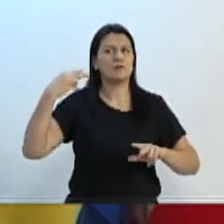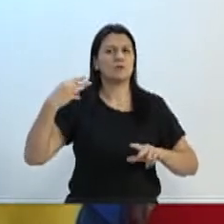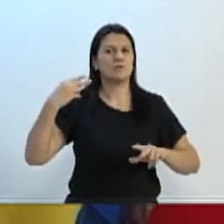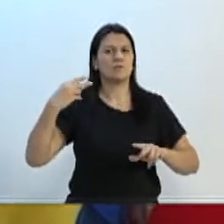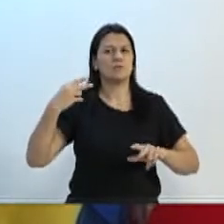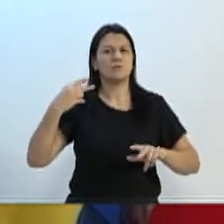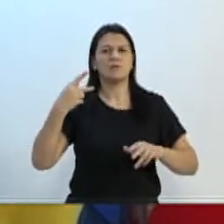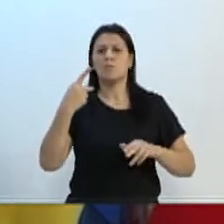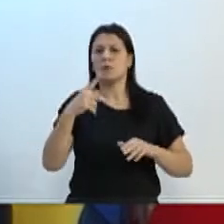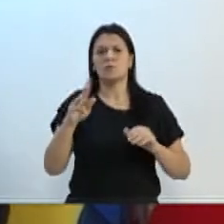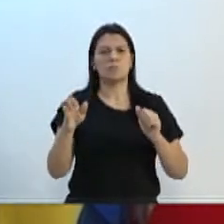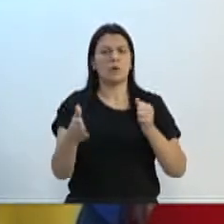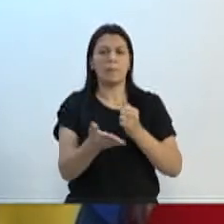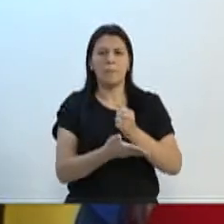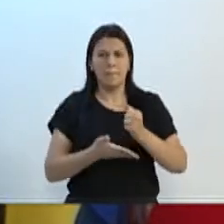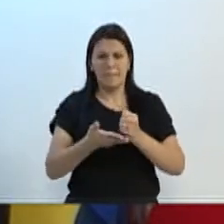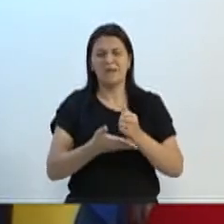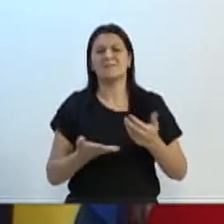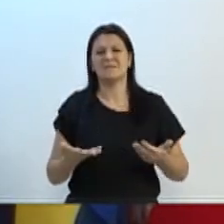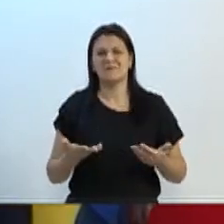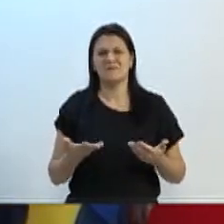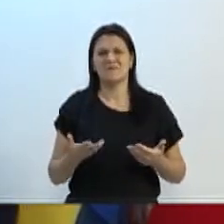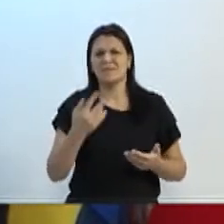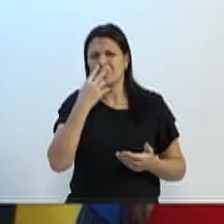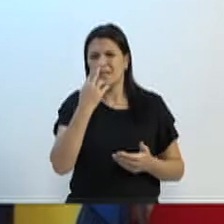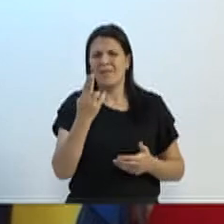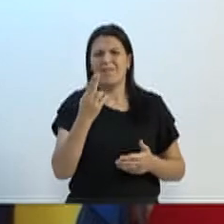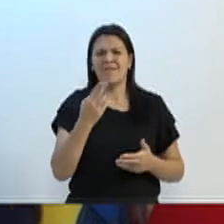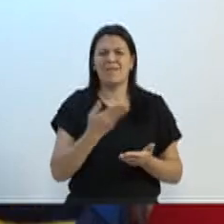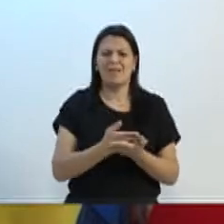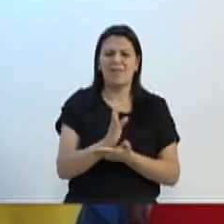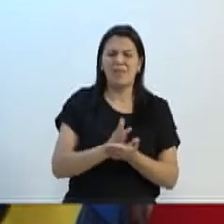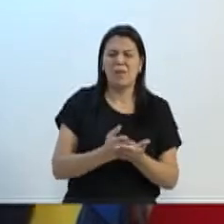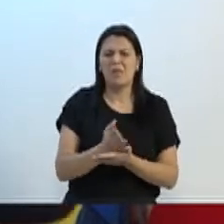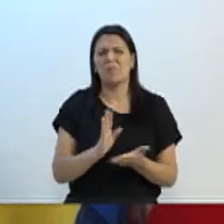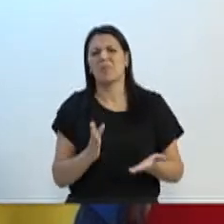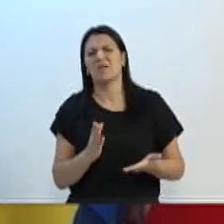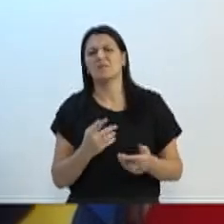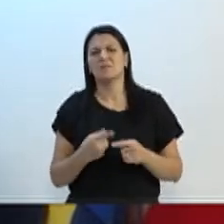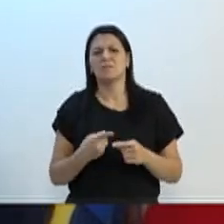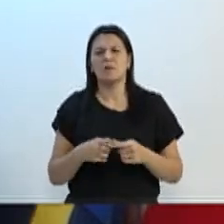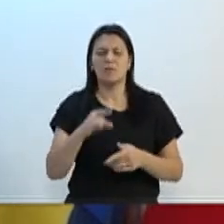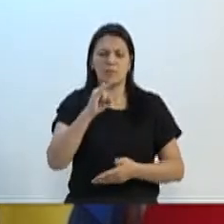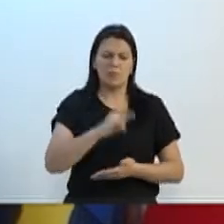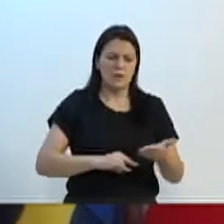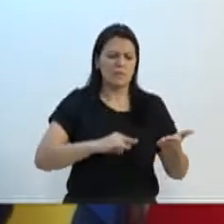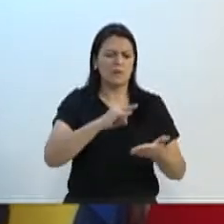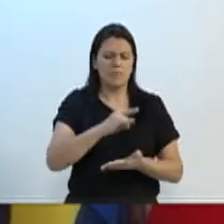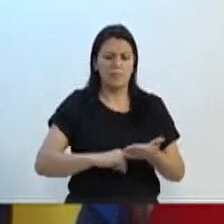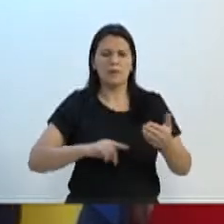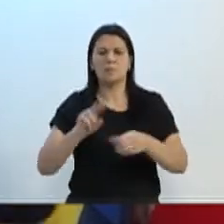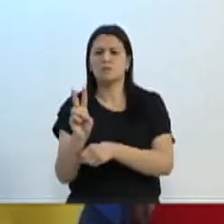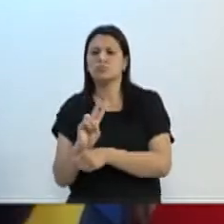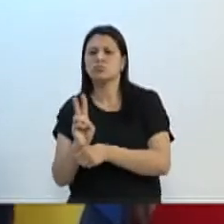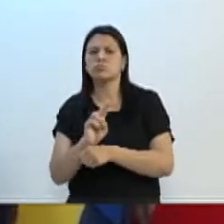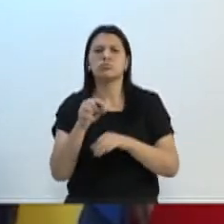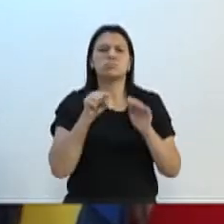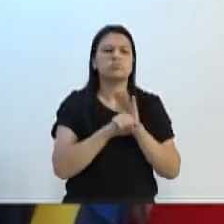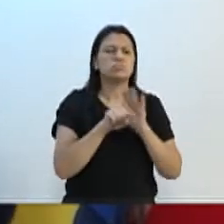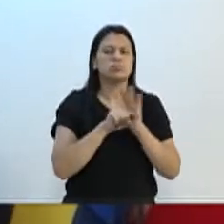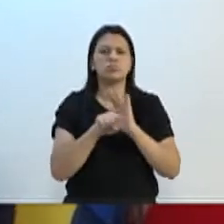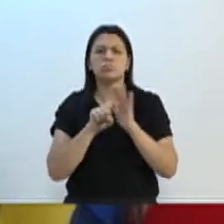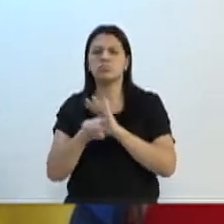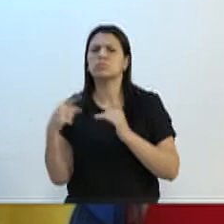não fazem parte do governo e que são pedra no sapato, porque são os vereadores aqui que, através de requerimento, através de fiscalização, questionam e